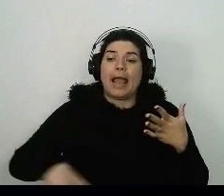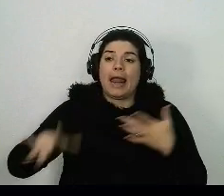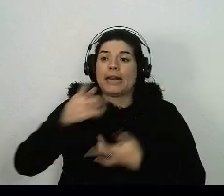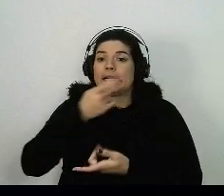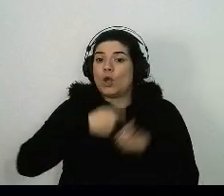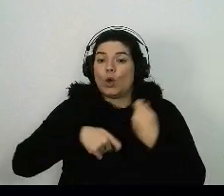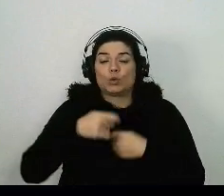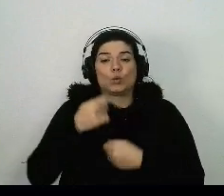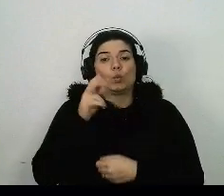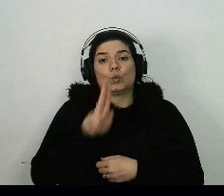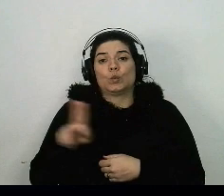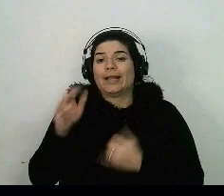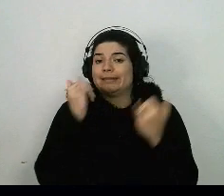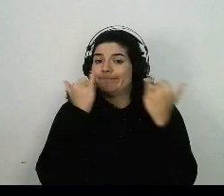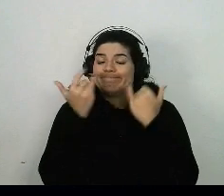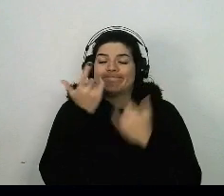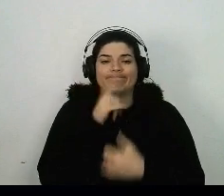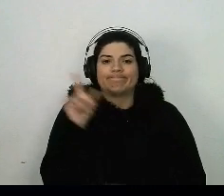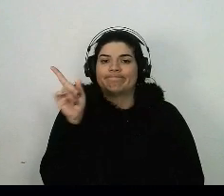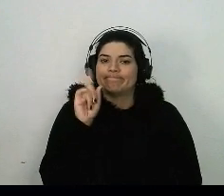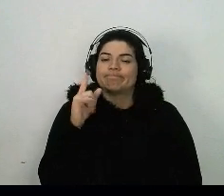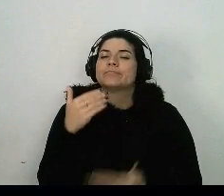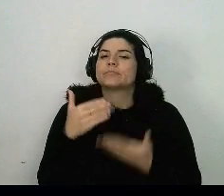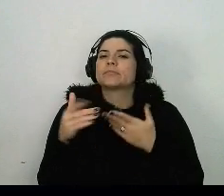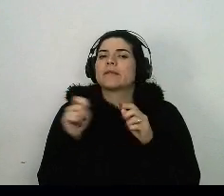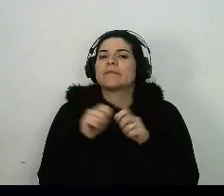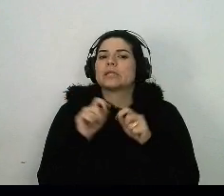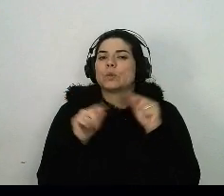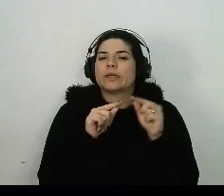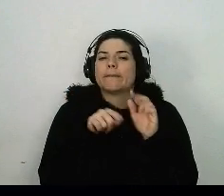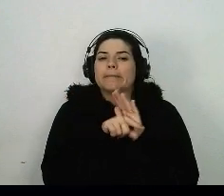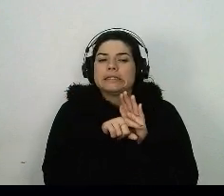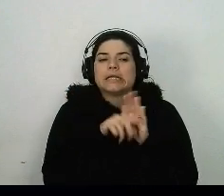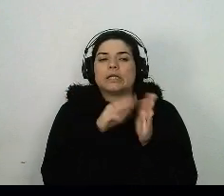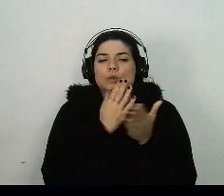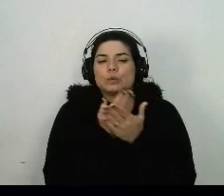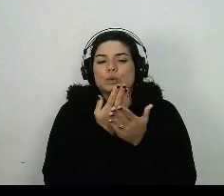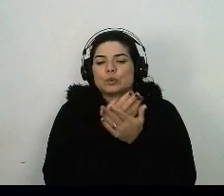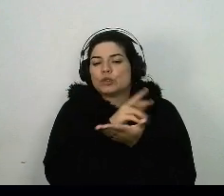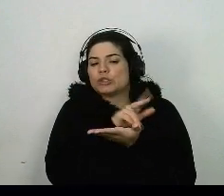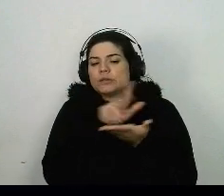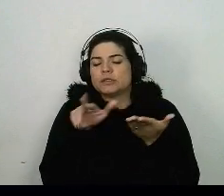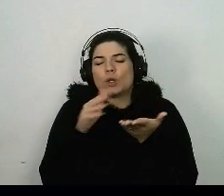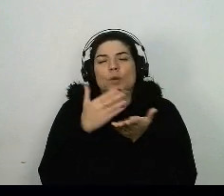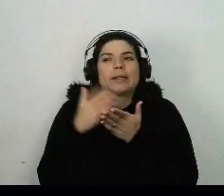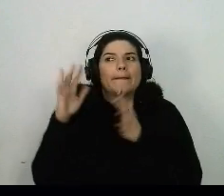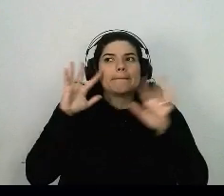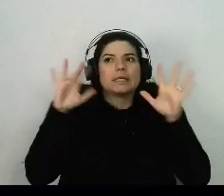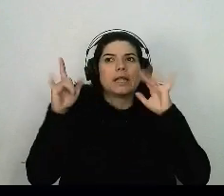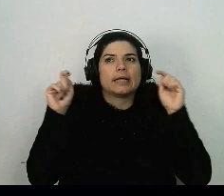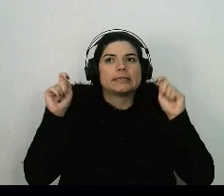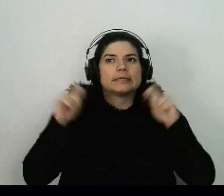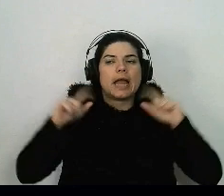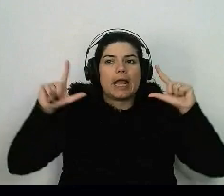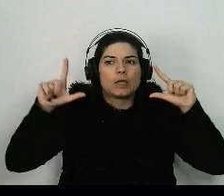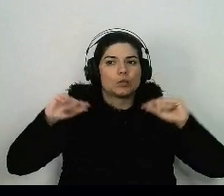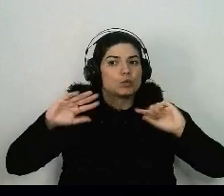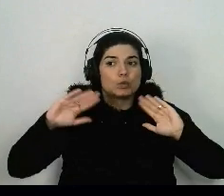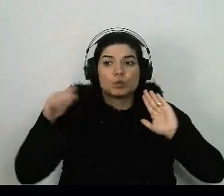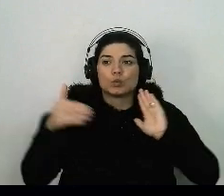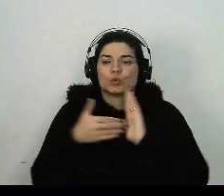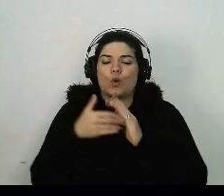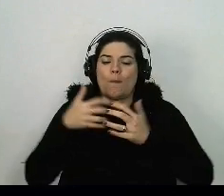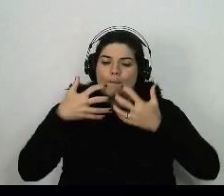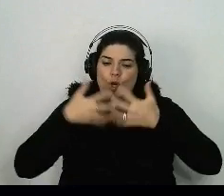dado. Então, a gente começou a fazer o quê? Vários estudos e pensar em como que nós poderíamos reduzir todo este processamento. Então,